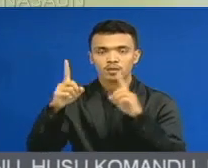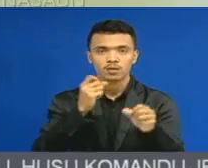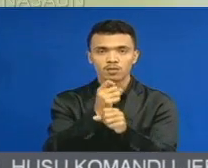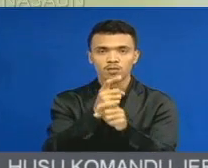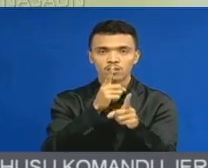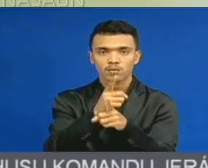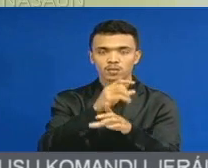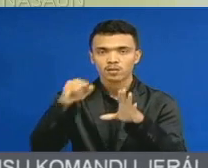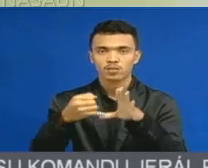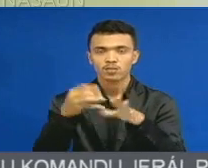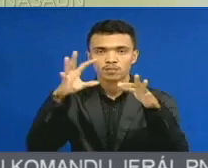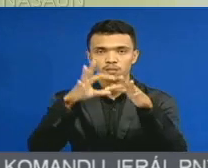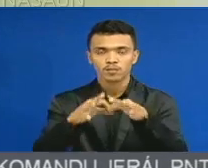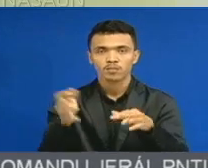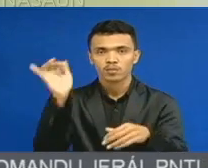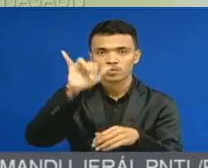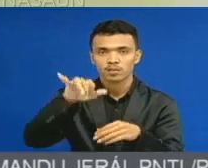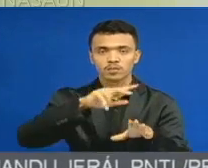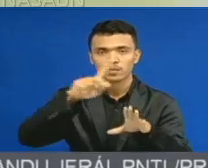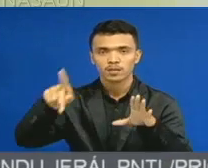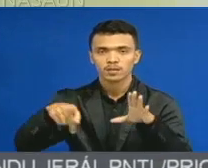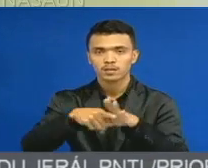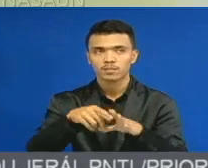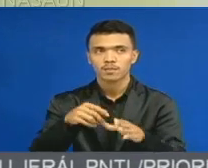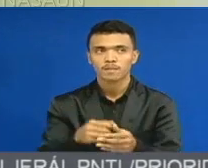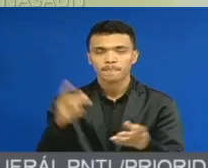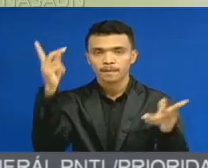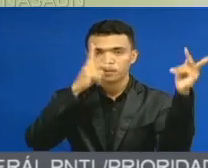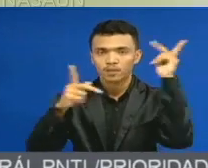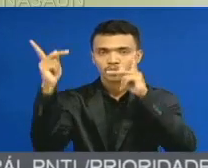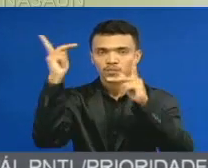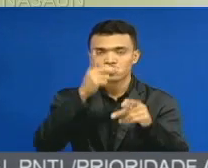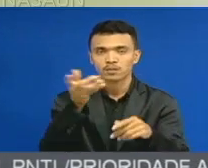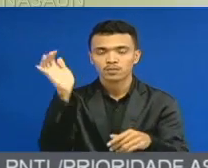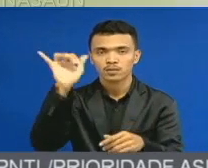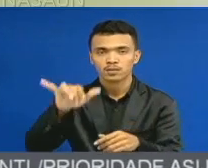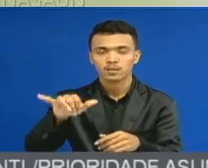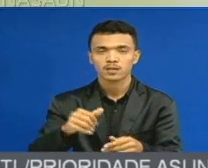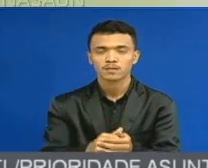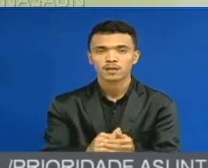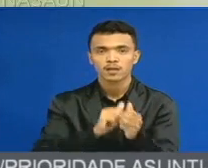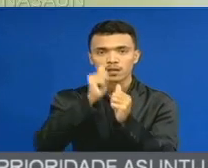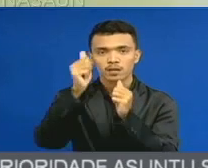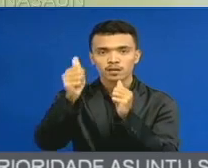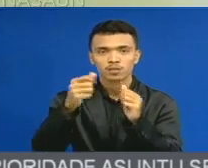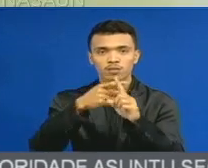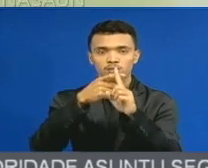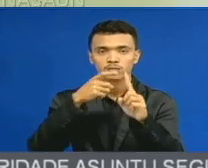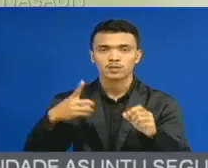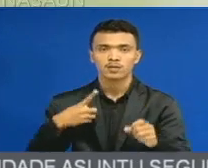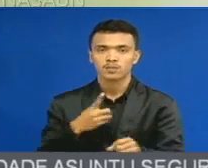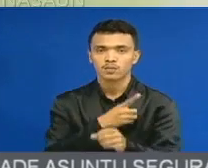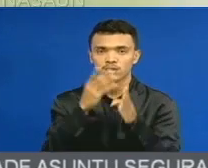do governo relevante, Cira Nebema, participa. Então, a preocupação em Cira Nebema, que levanta os distintos